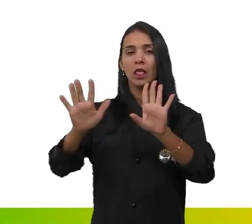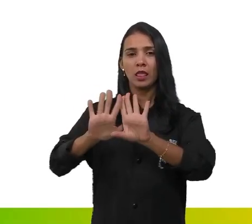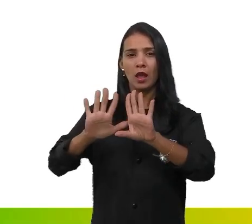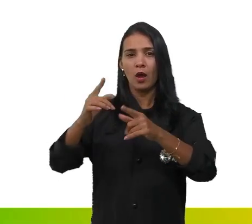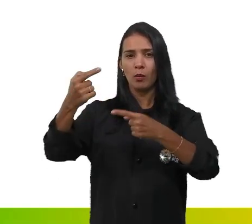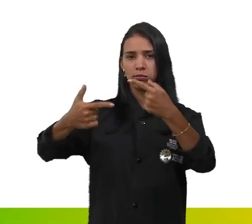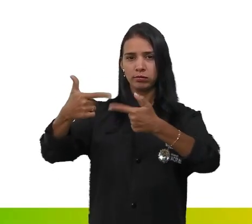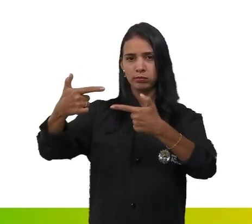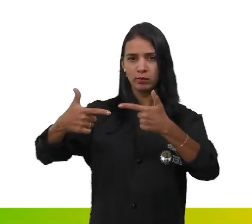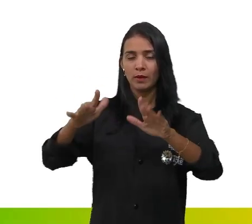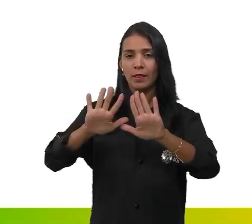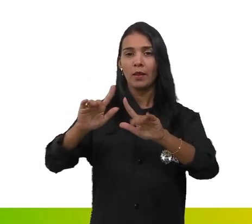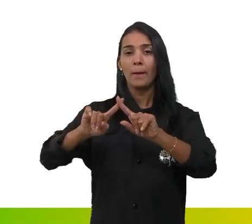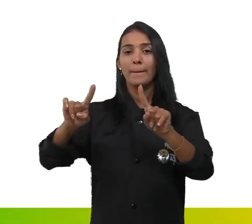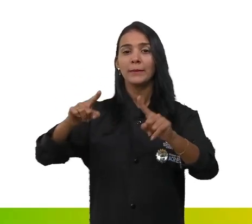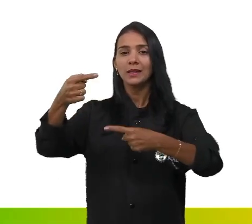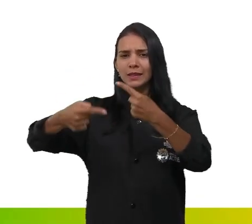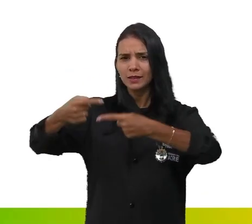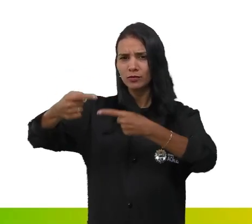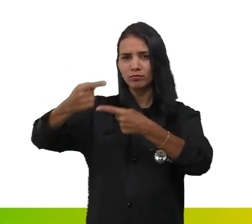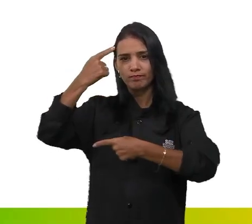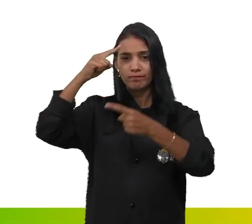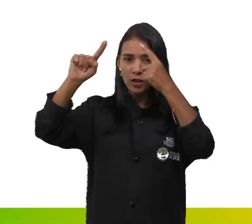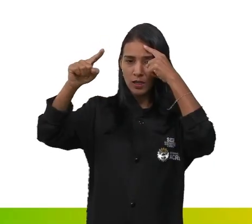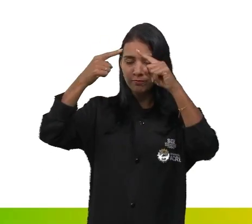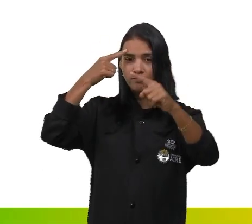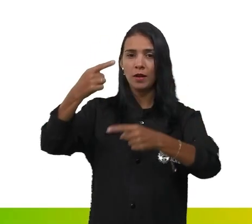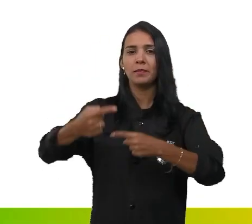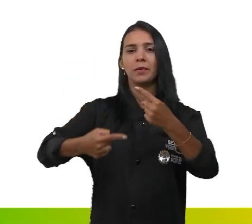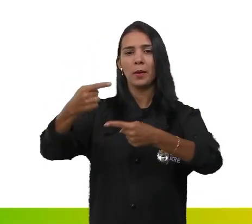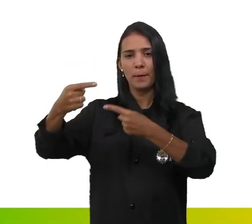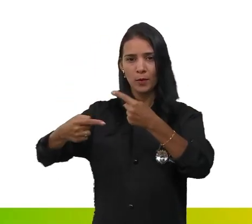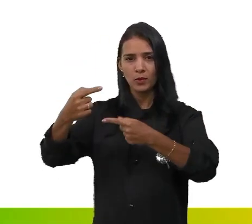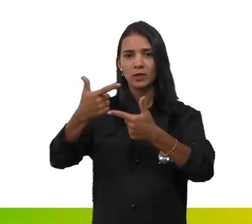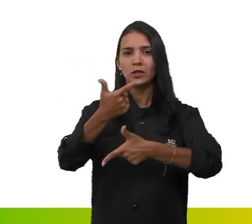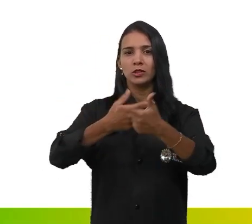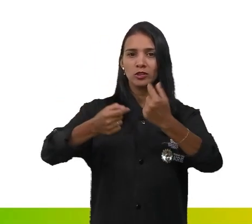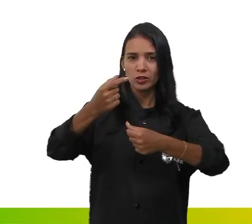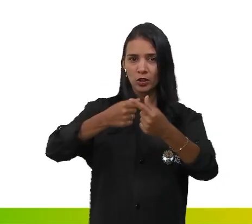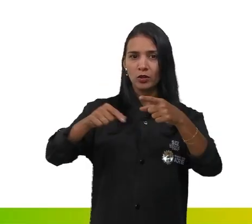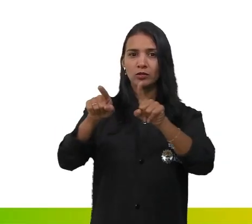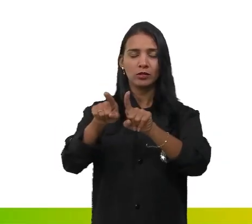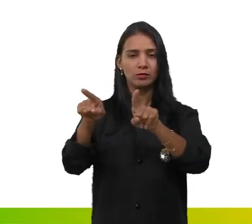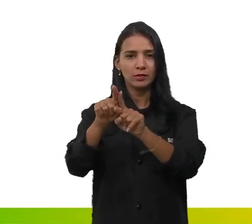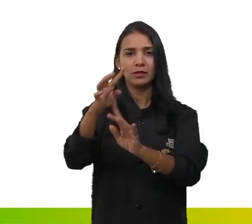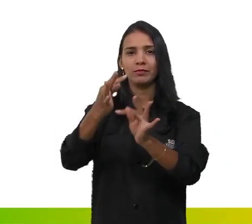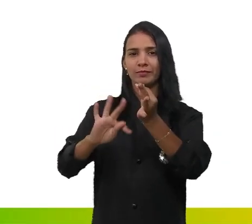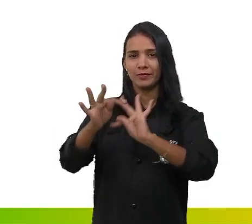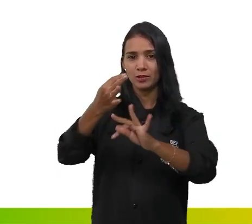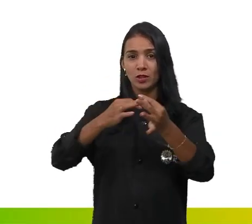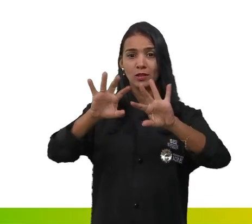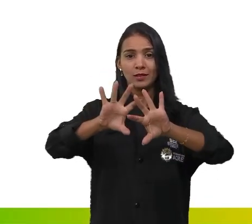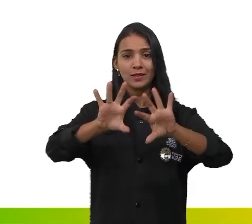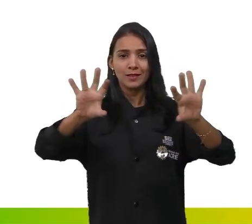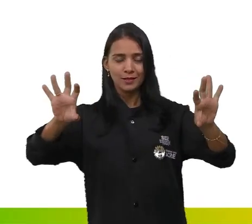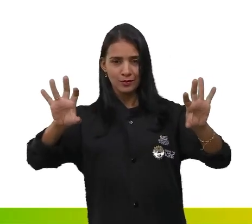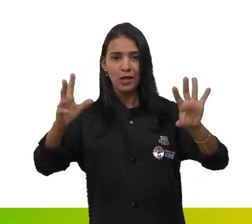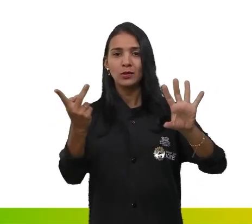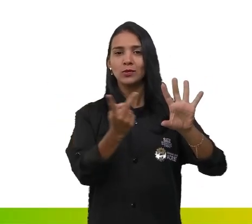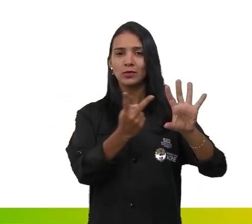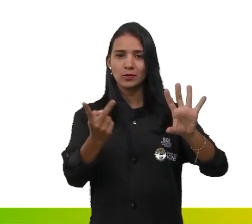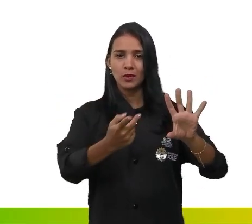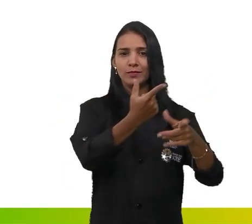sim disputas ideológicas, políticas, econômicas, militares e tecnológicas, que dividiram o mundo em dois